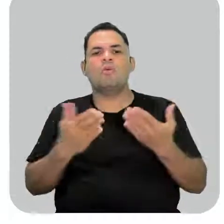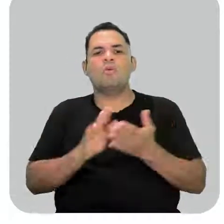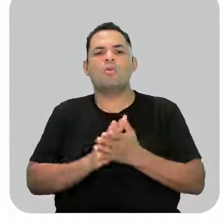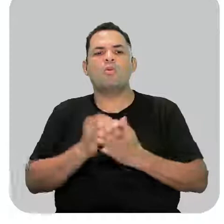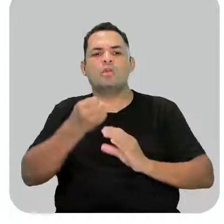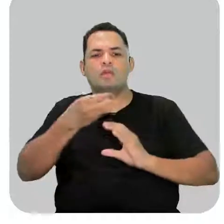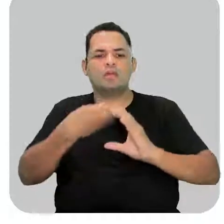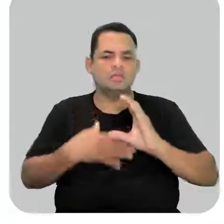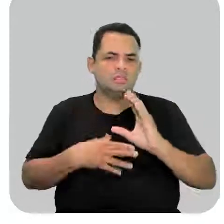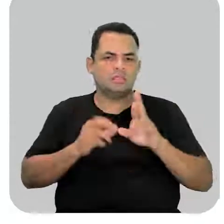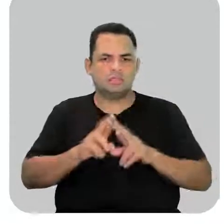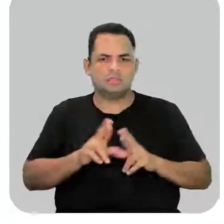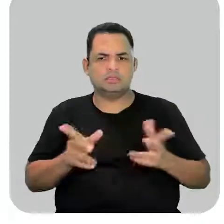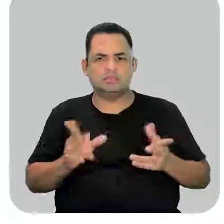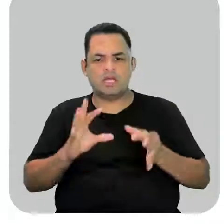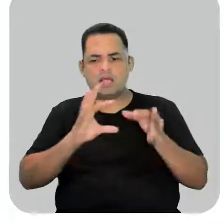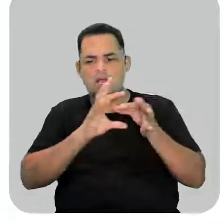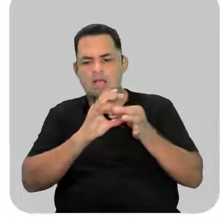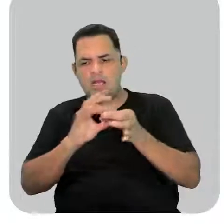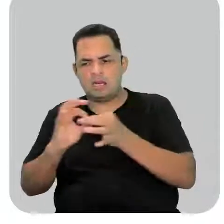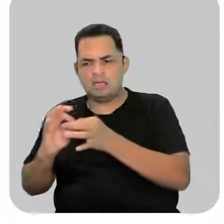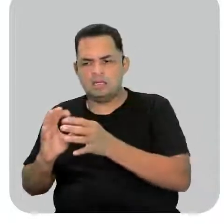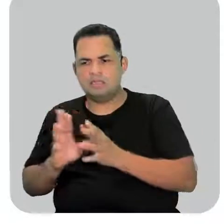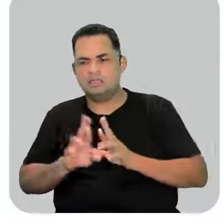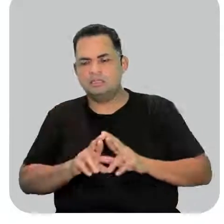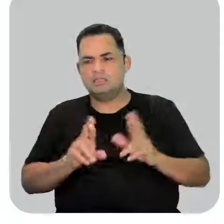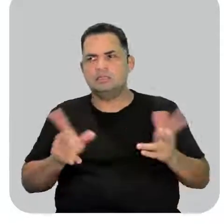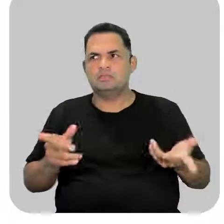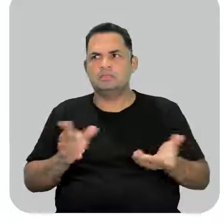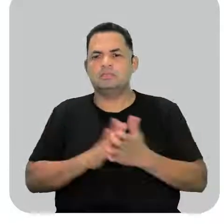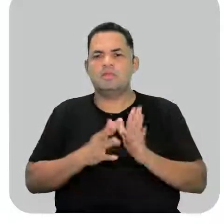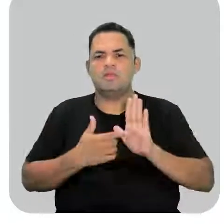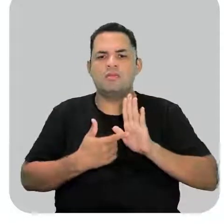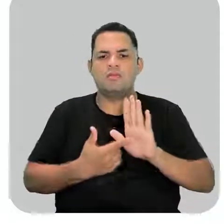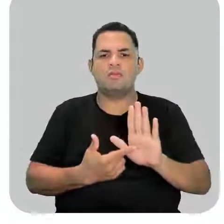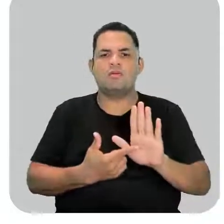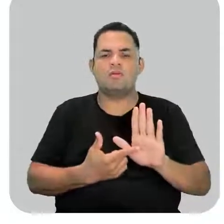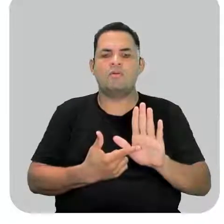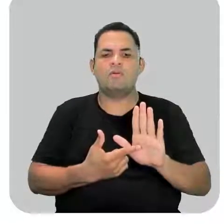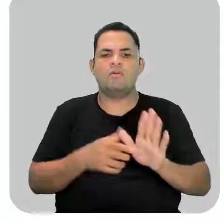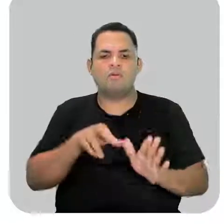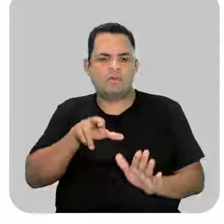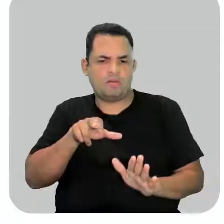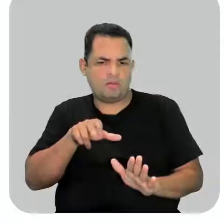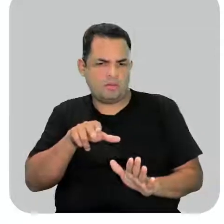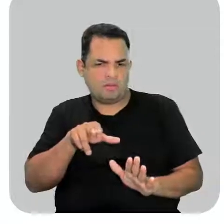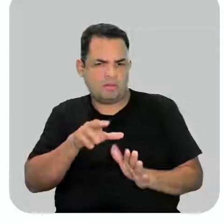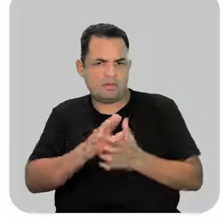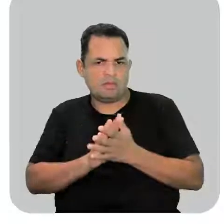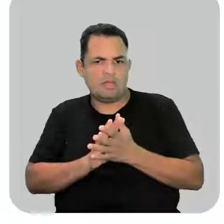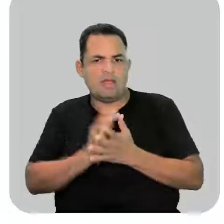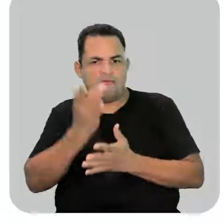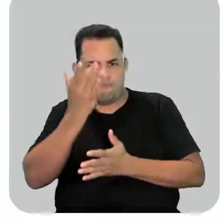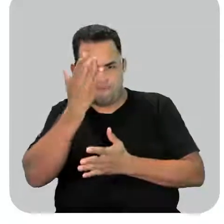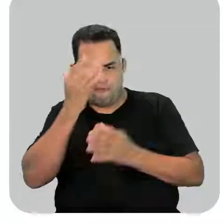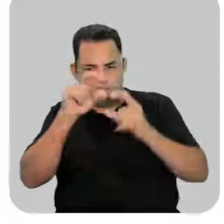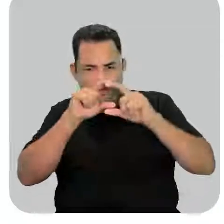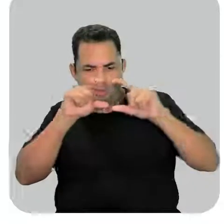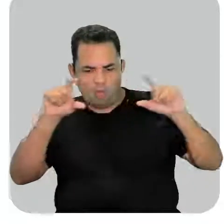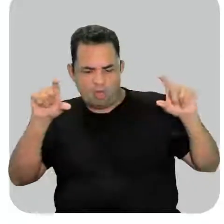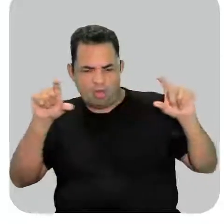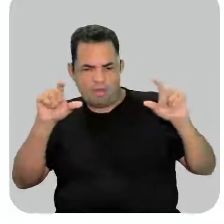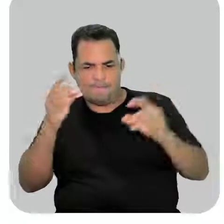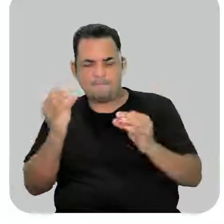diferentes, cadeias orgânicas diferentes, apresentam a mesma fórmula molecular. E a gente